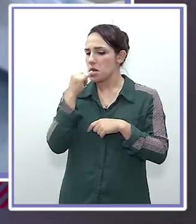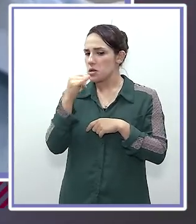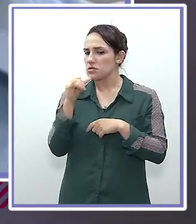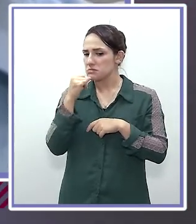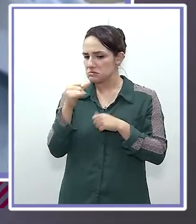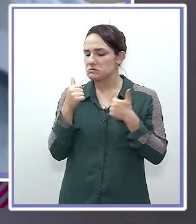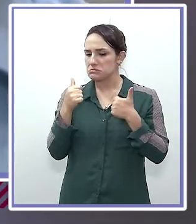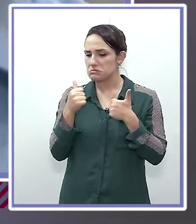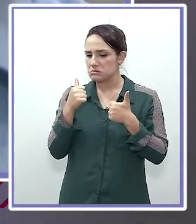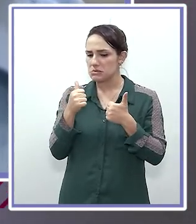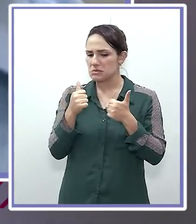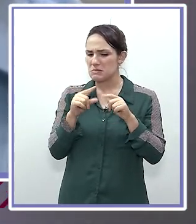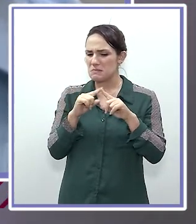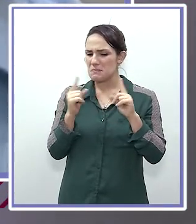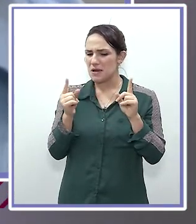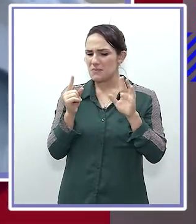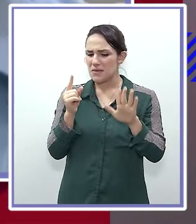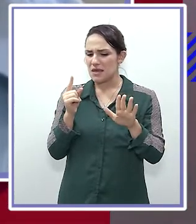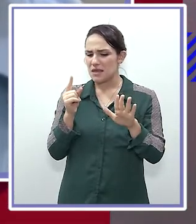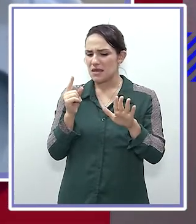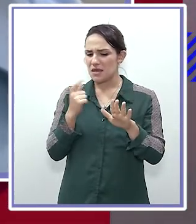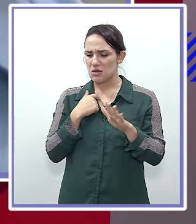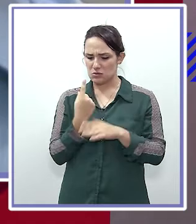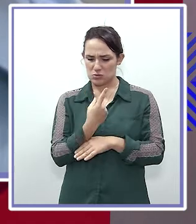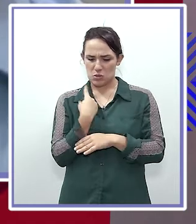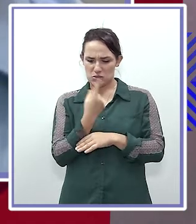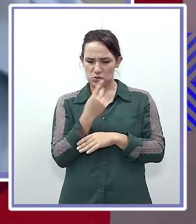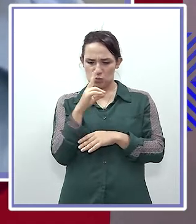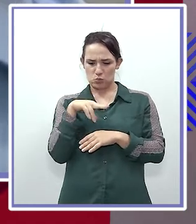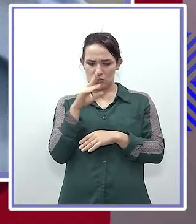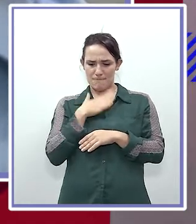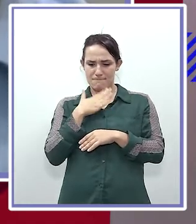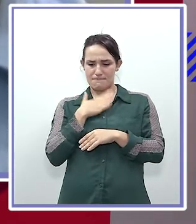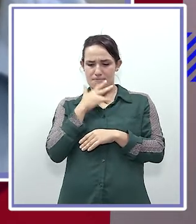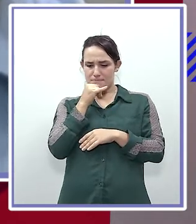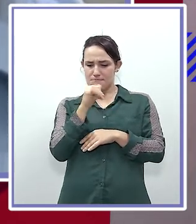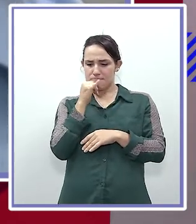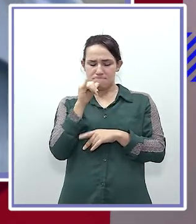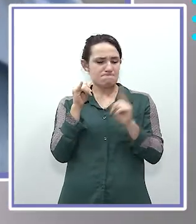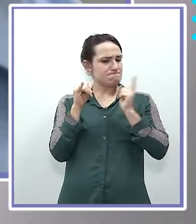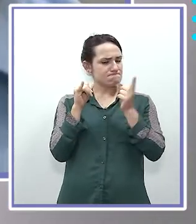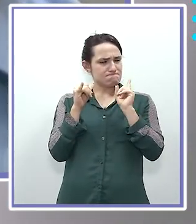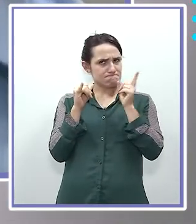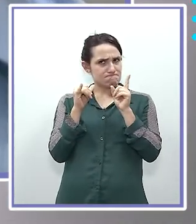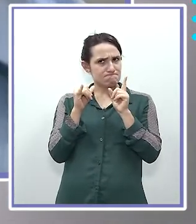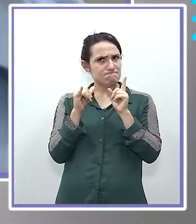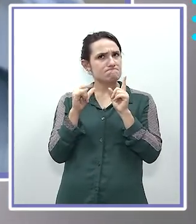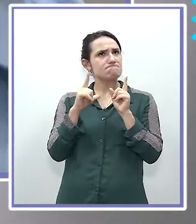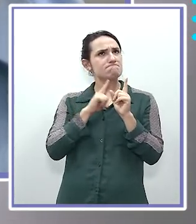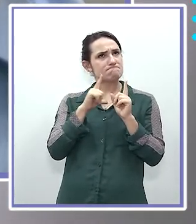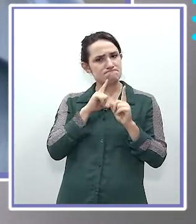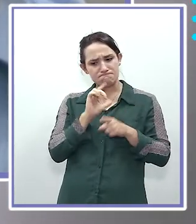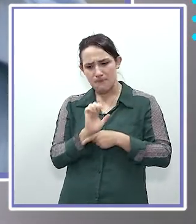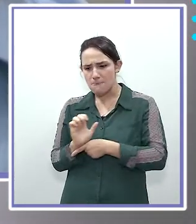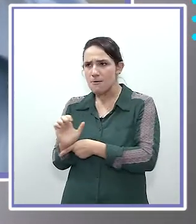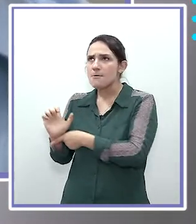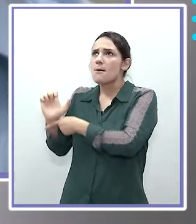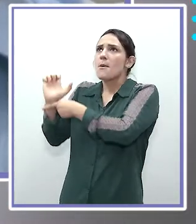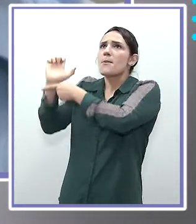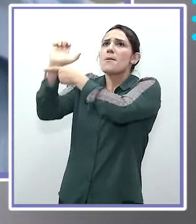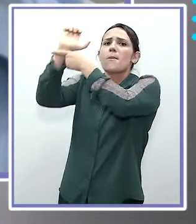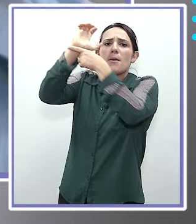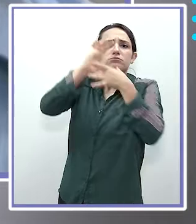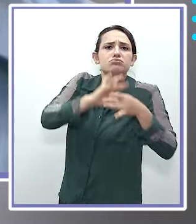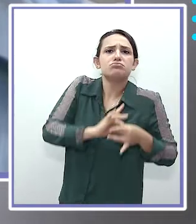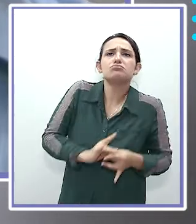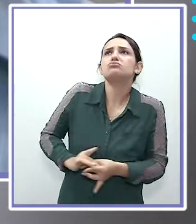elétrica, mas isso não necessariamente significa que a gente está numa ilha. A gente é todo um sistema interligado, e vamos supor, hipoteticamente, então, pelo